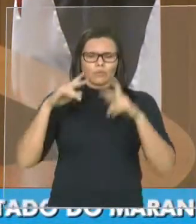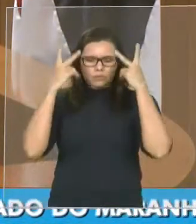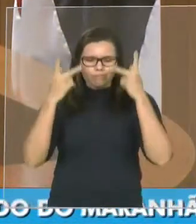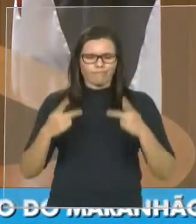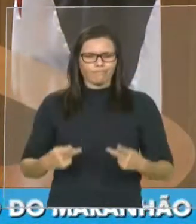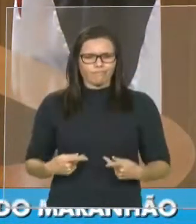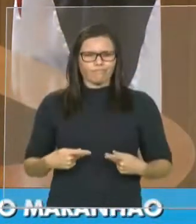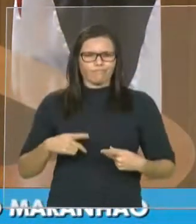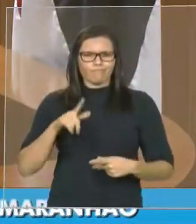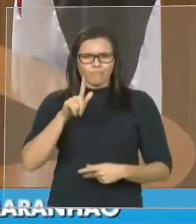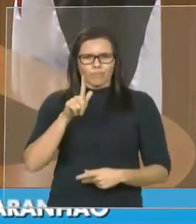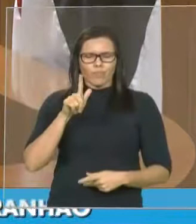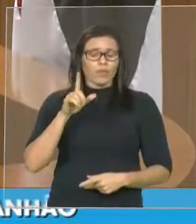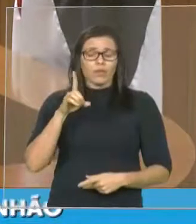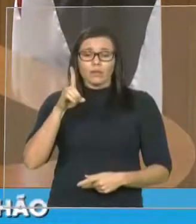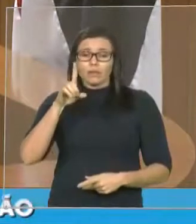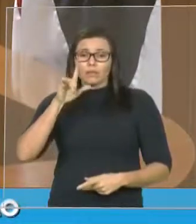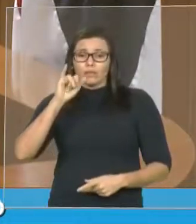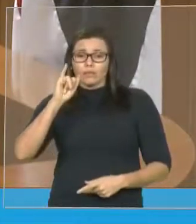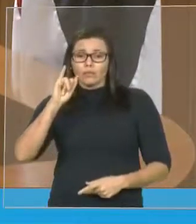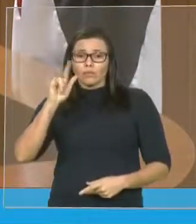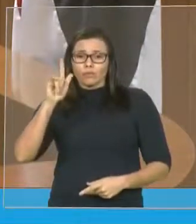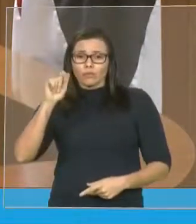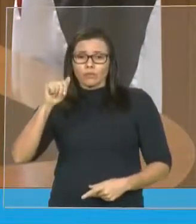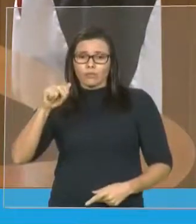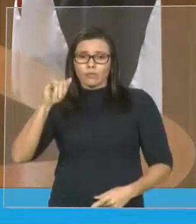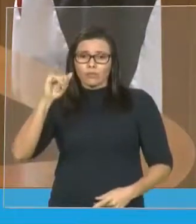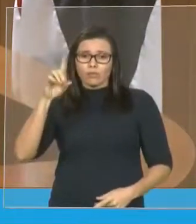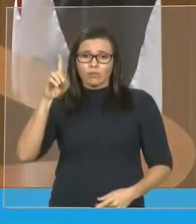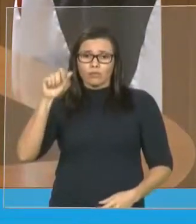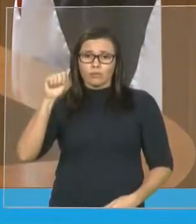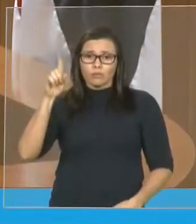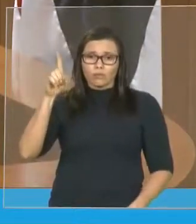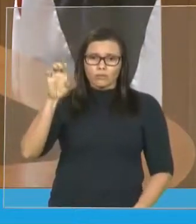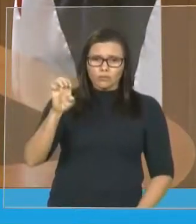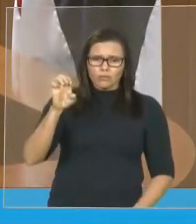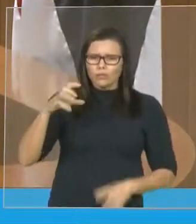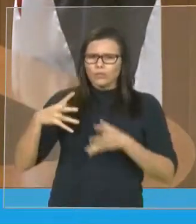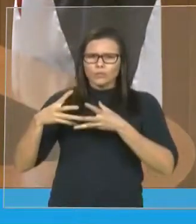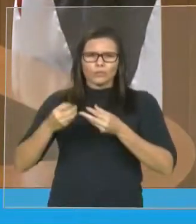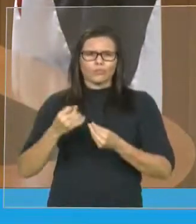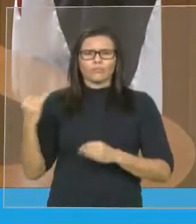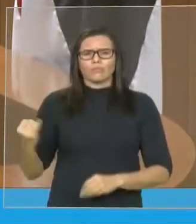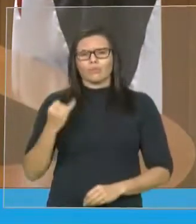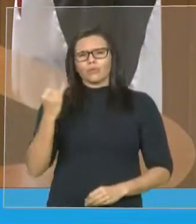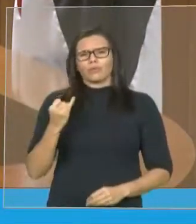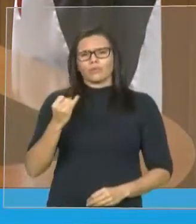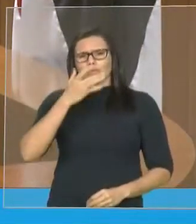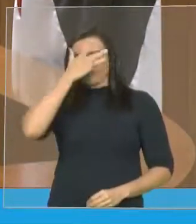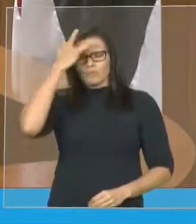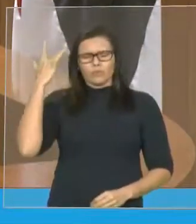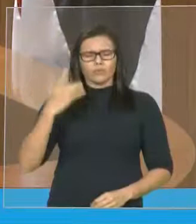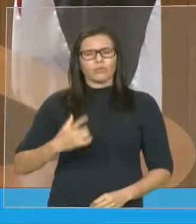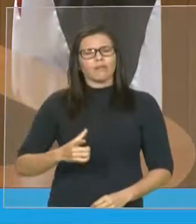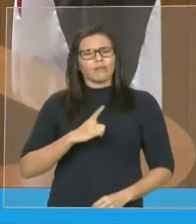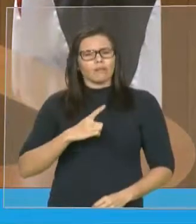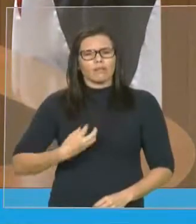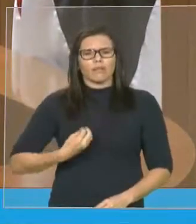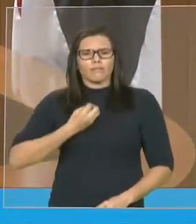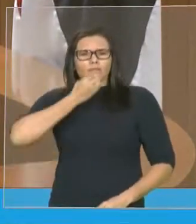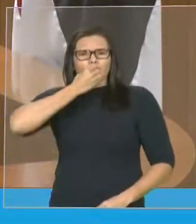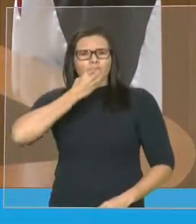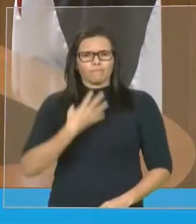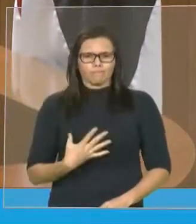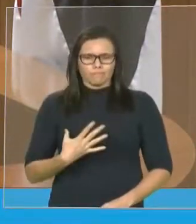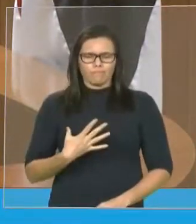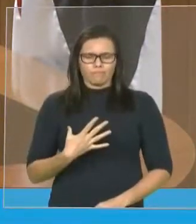dignidade, condições indispensáveis a uma vida plena. Por fim, quero dizer que esse momento de felicidade para todos